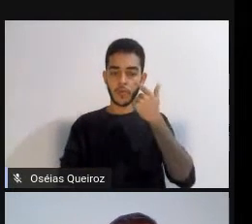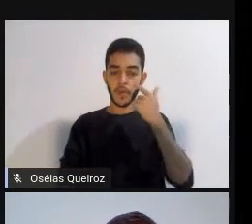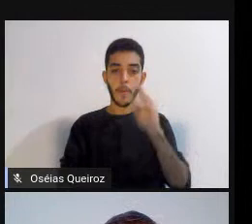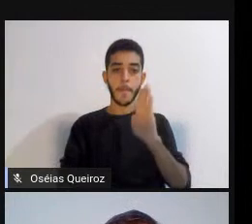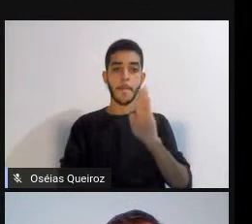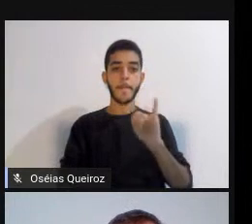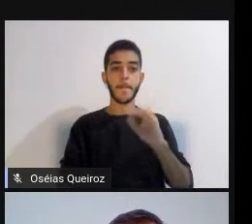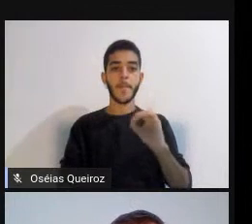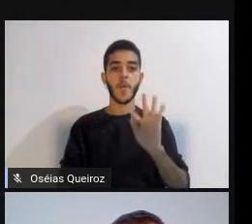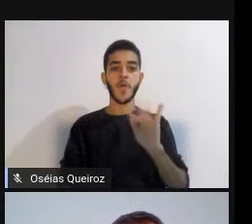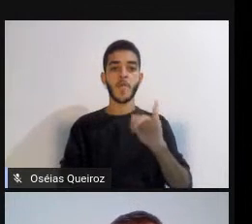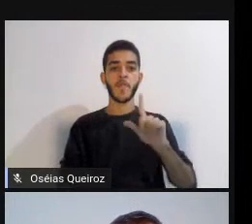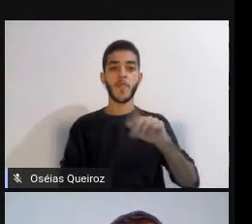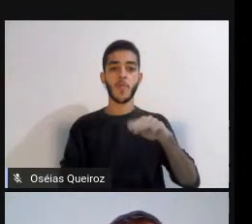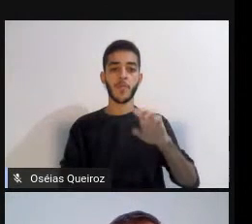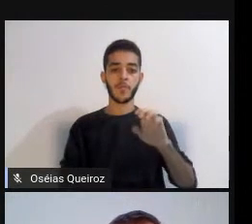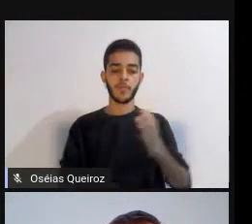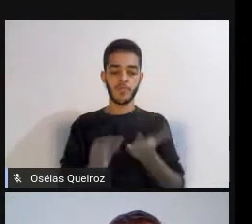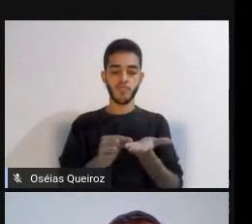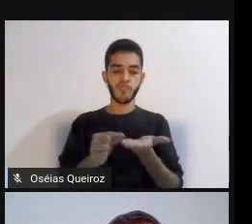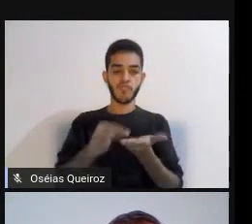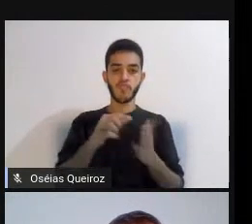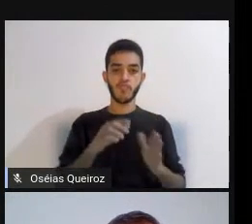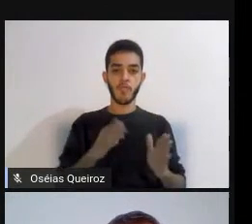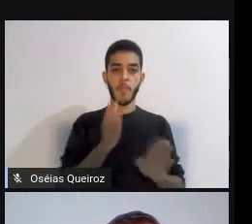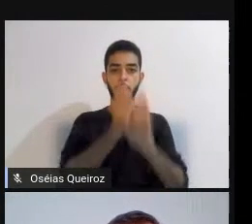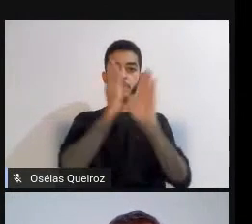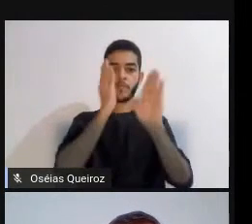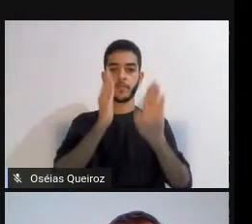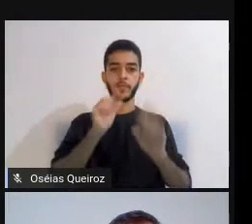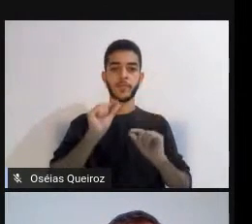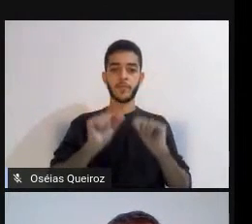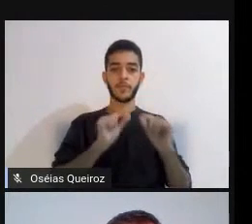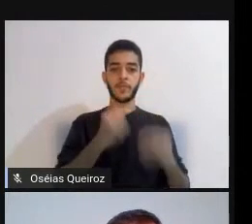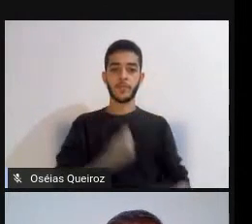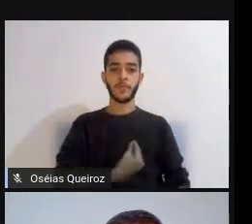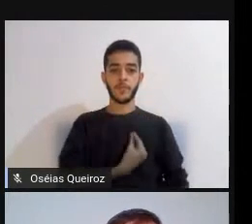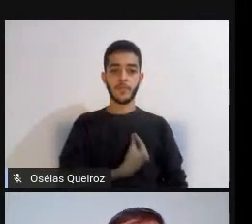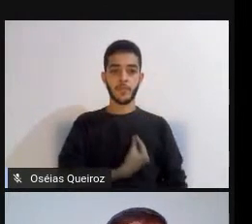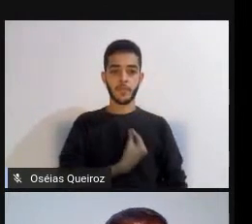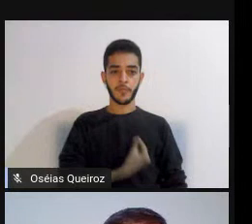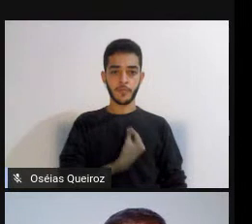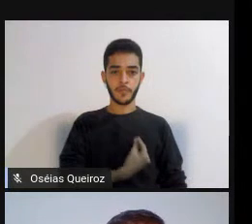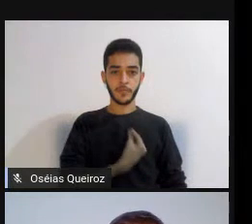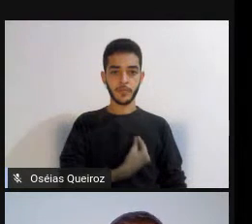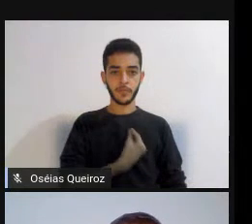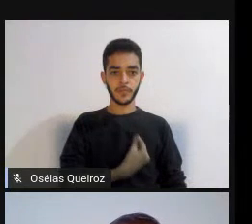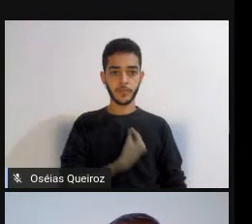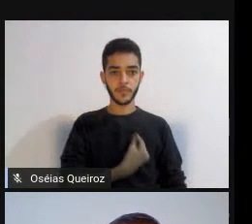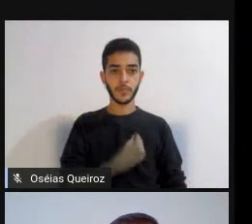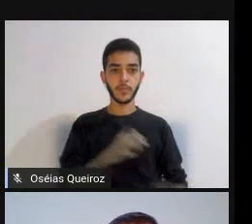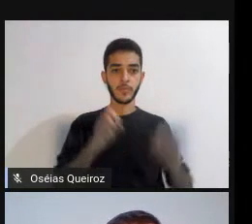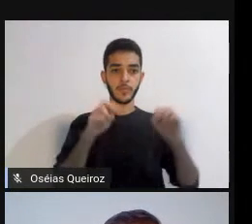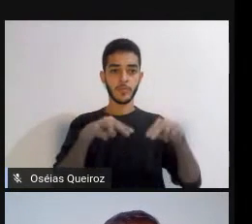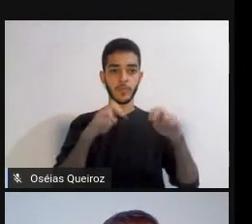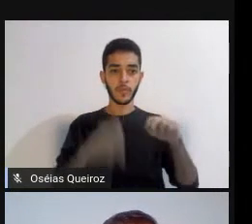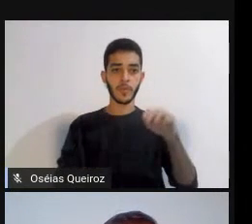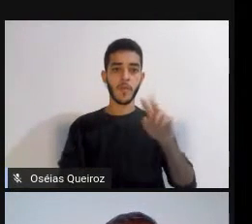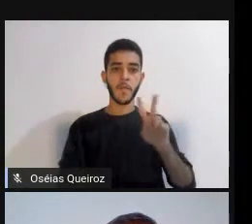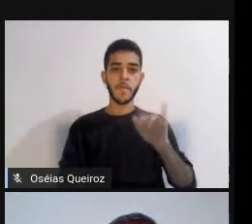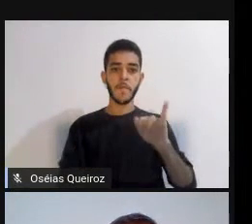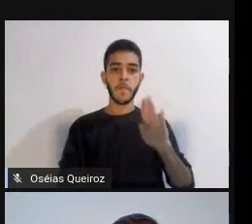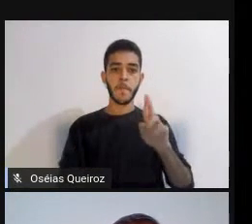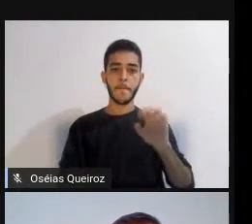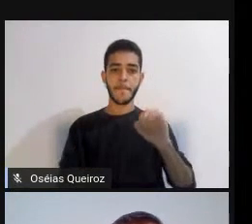foi identificado nesses microplásticos a presença, inclusive, de micro-organismos patógenos, como o Vibrio e